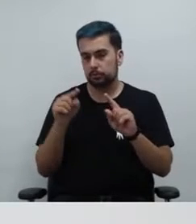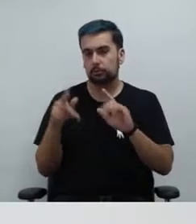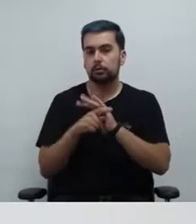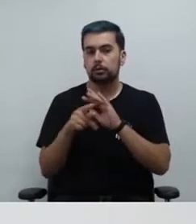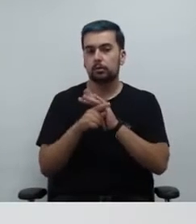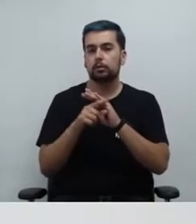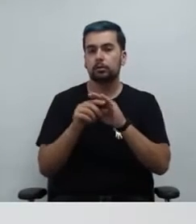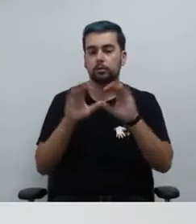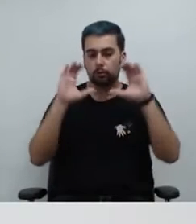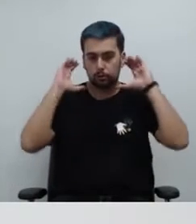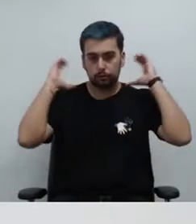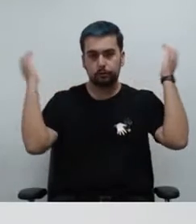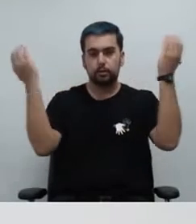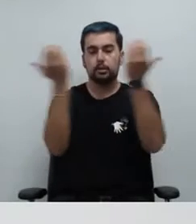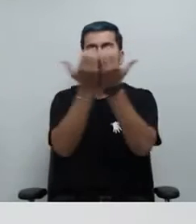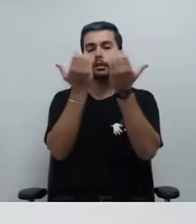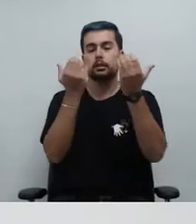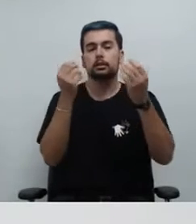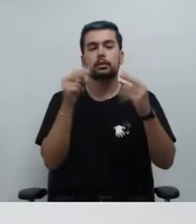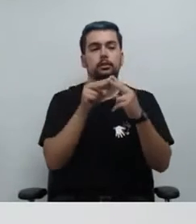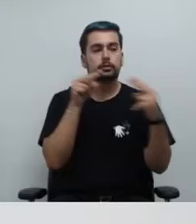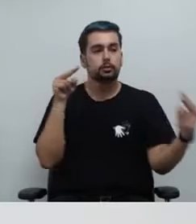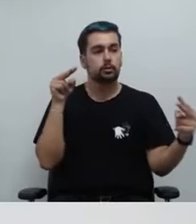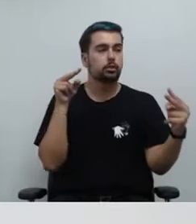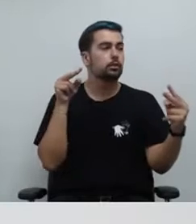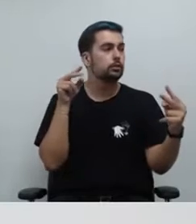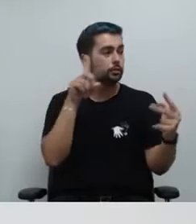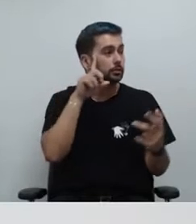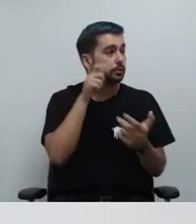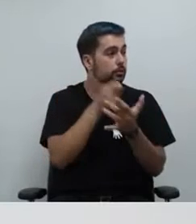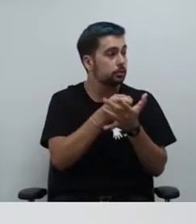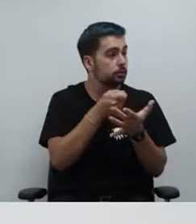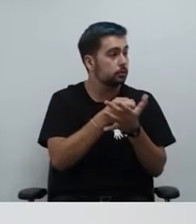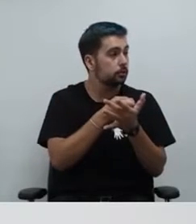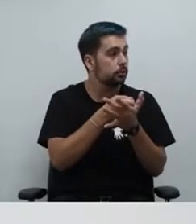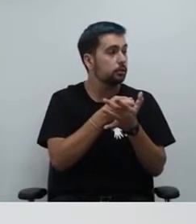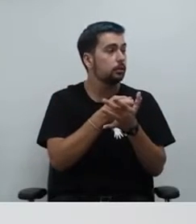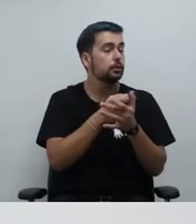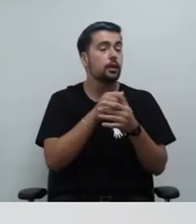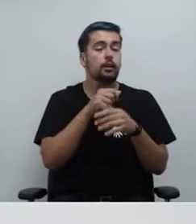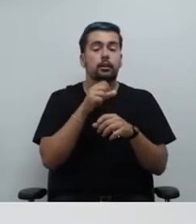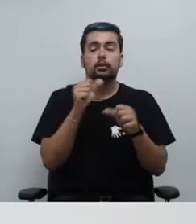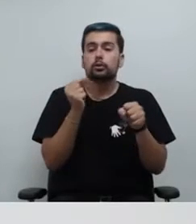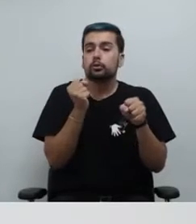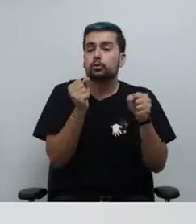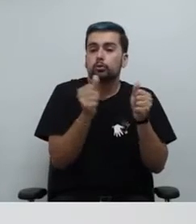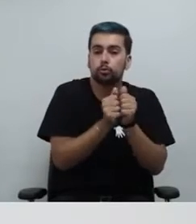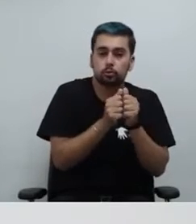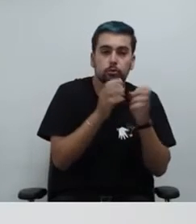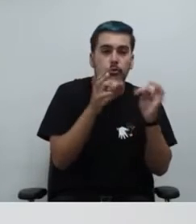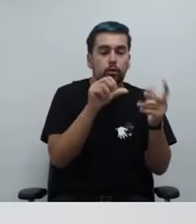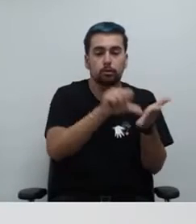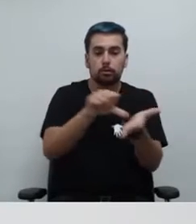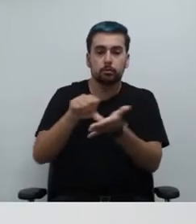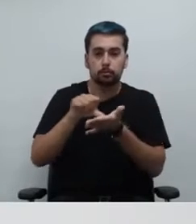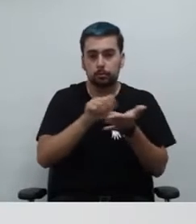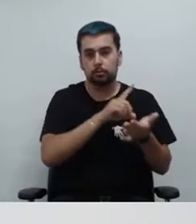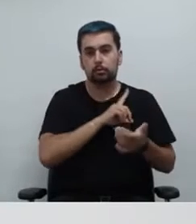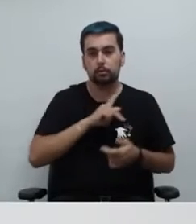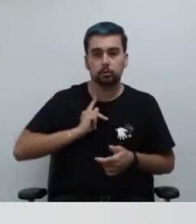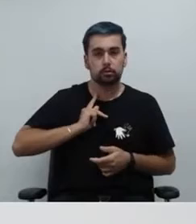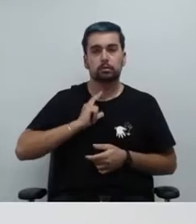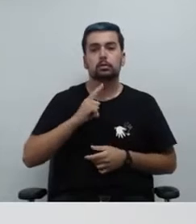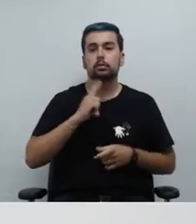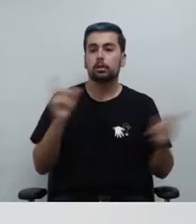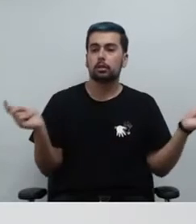esteve conosco no ciclo de conferências virtual, foi uma demanda construída em conjunto, que todas as unidades da Defensoria tivessem